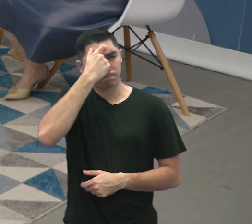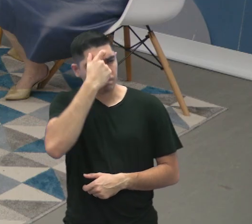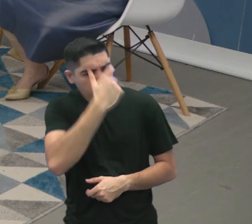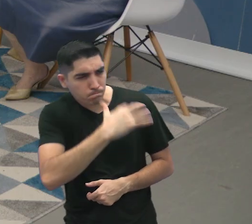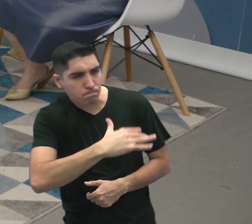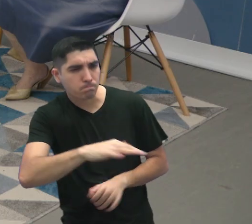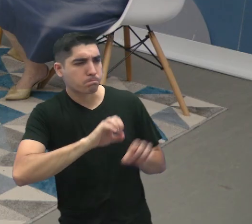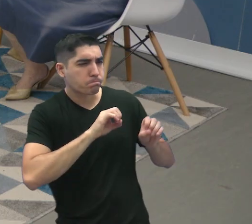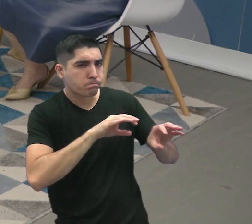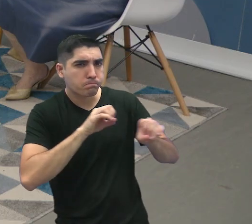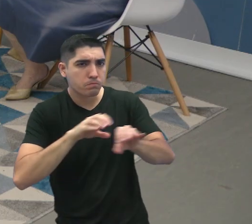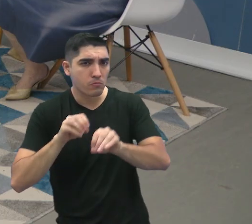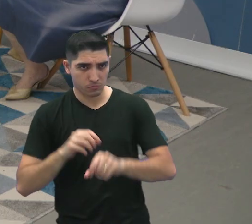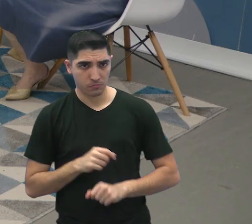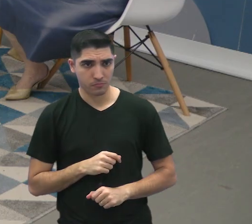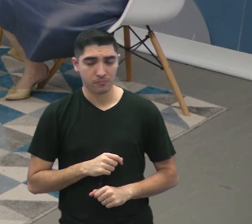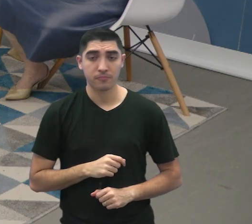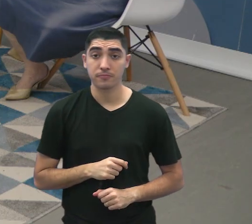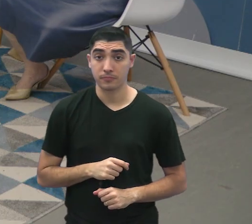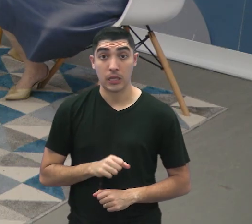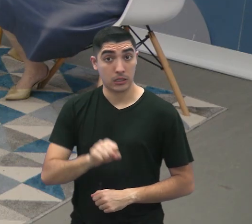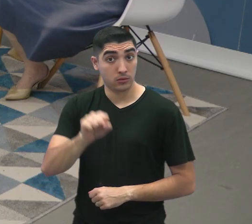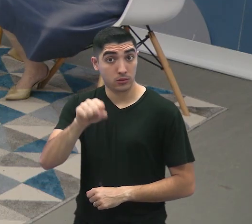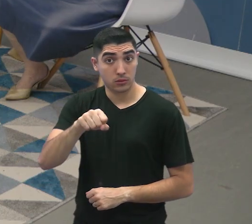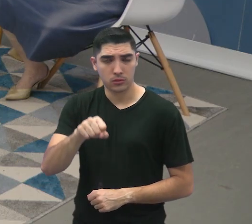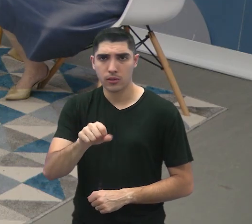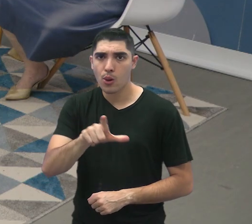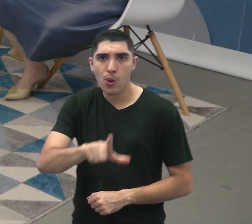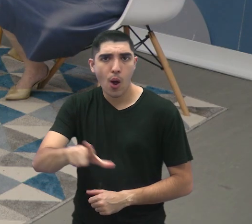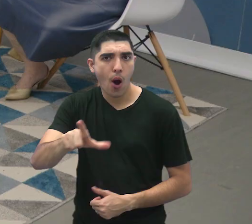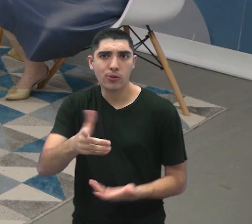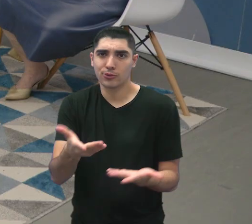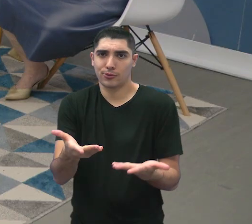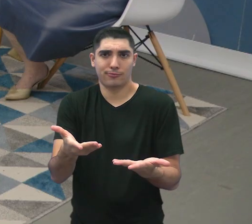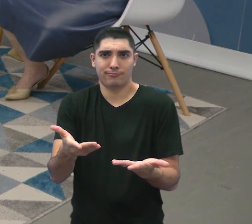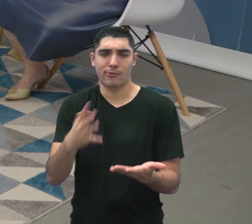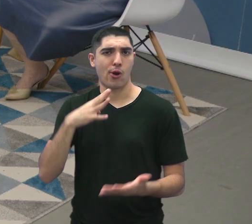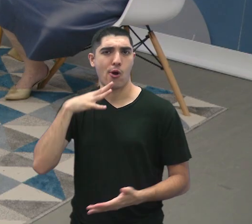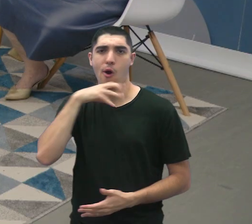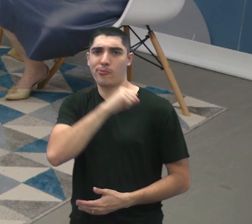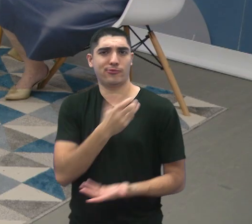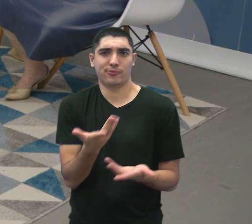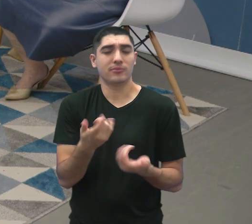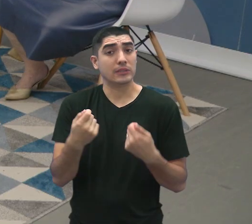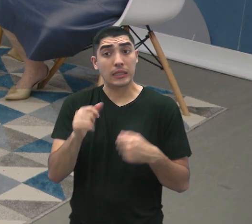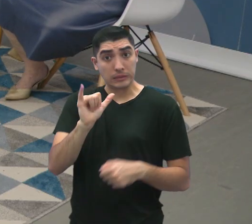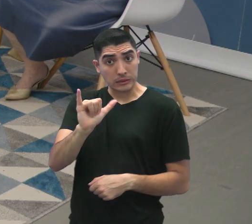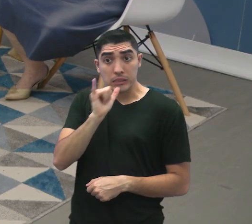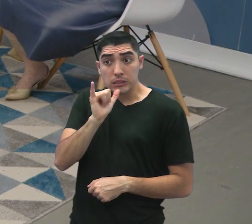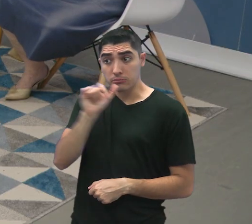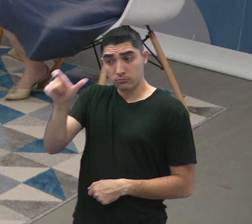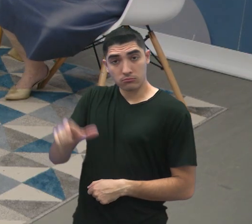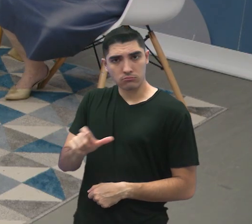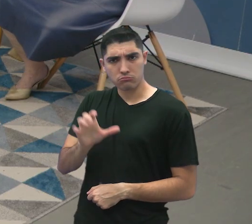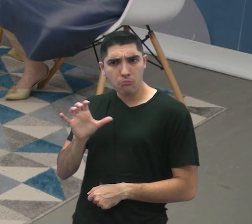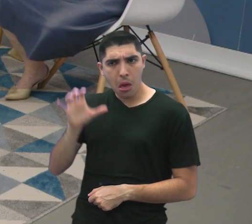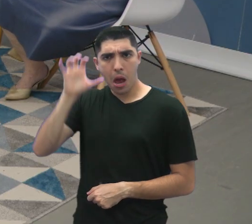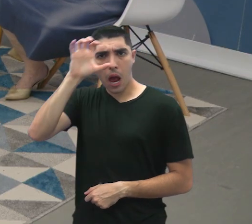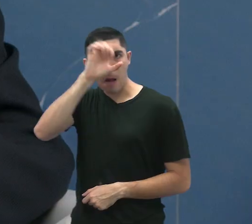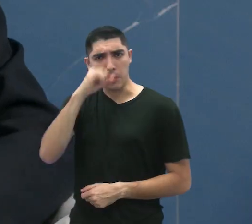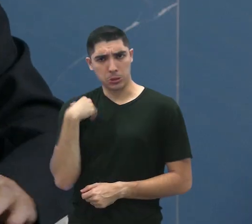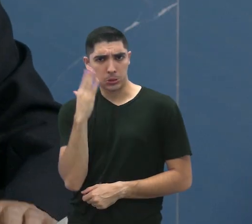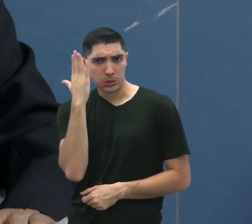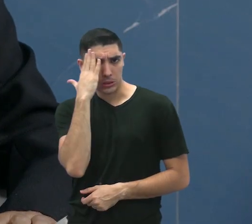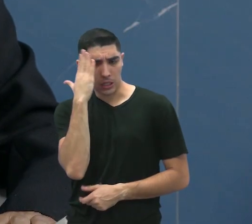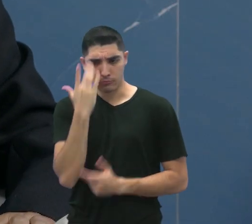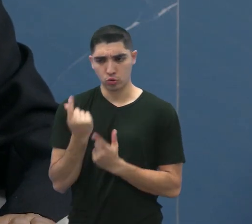gerar benefícios coletivos? Sim, não tenho dúvida disso, né? Se você tem conhecimento, você está sabendo aquilo que está